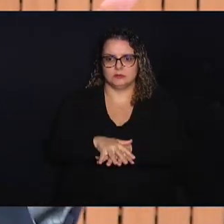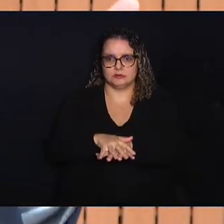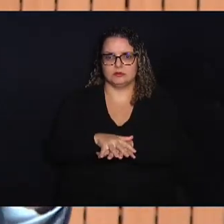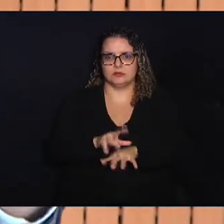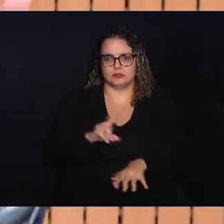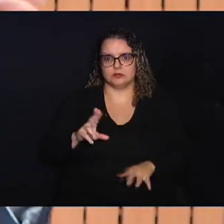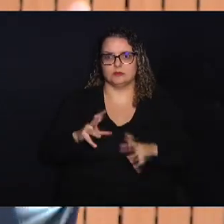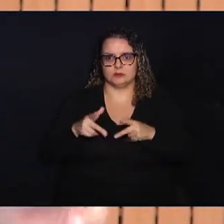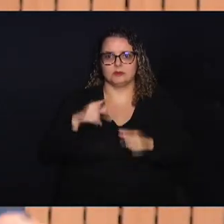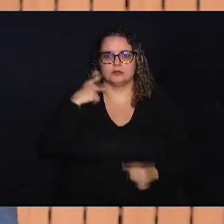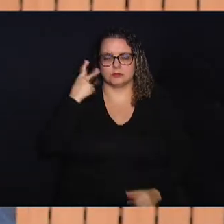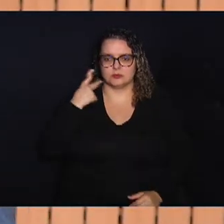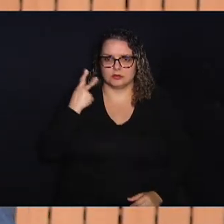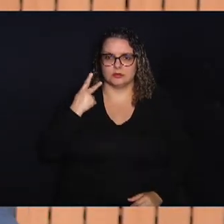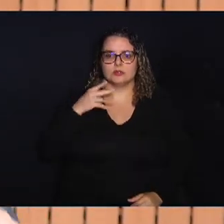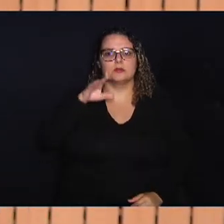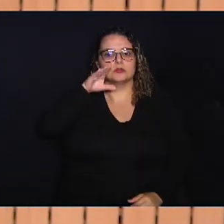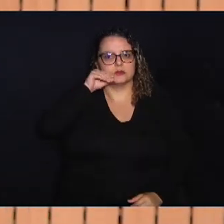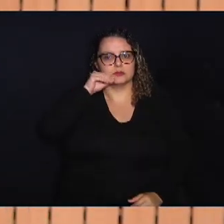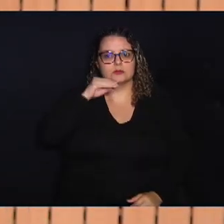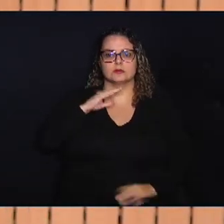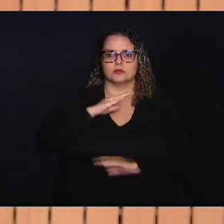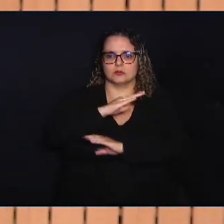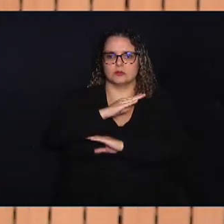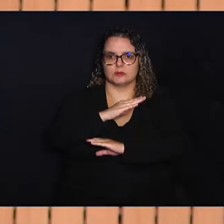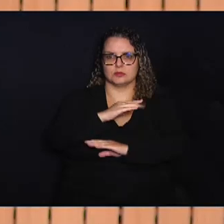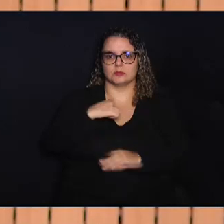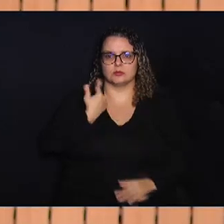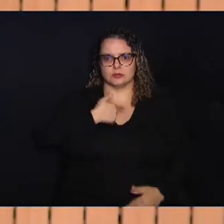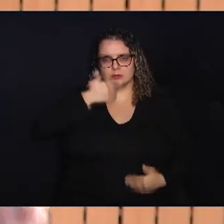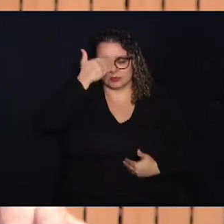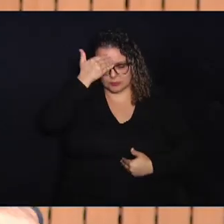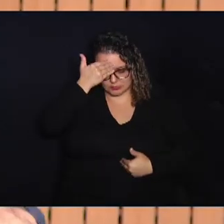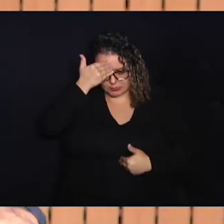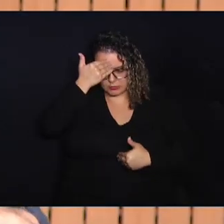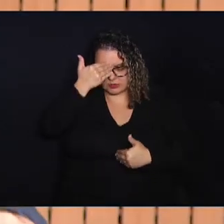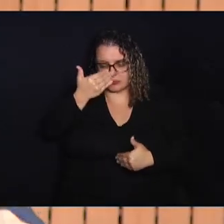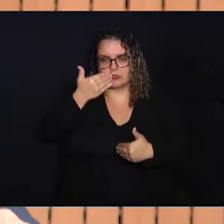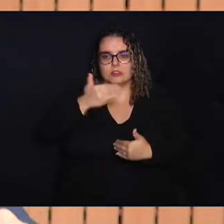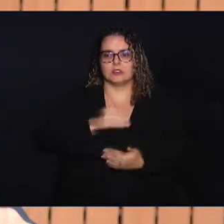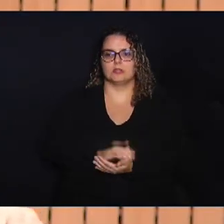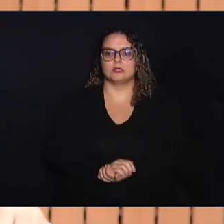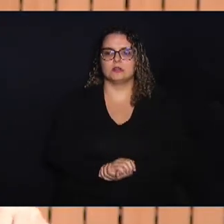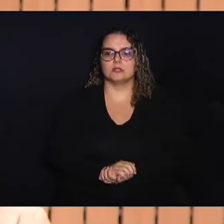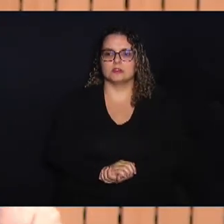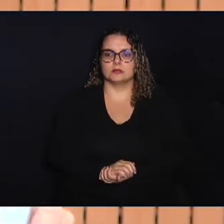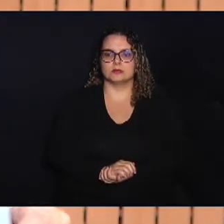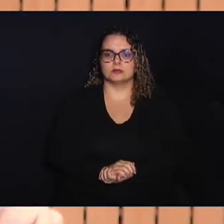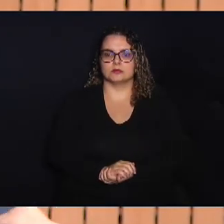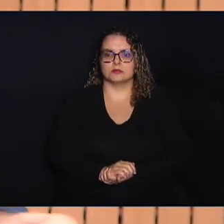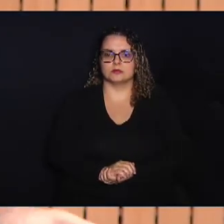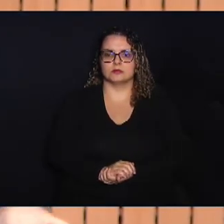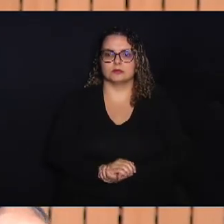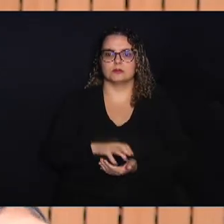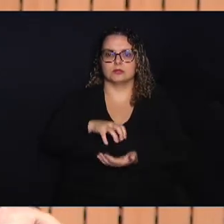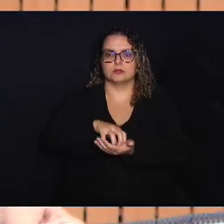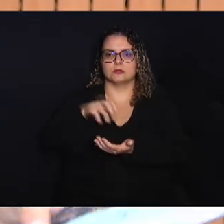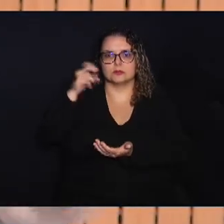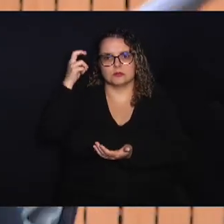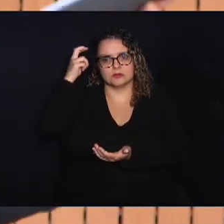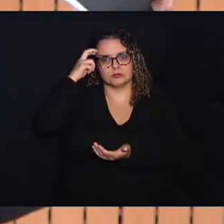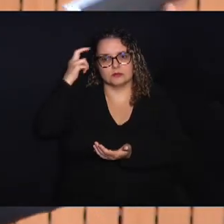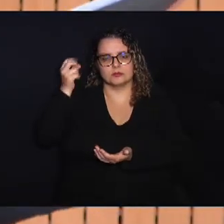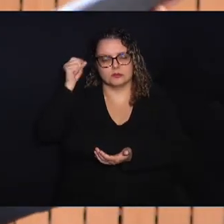nome de todos os vereadores, dos funcionários da Câmara, nossos agradecimentos ao Centro Cultural Luiz